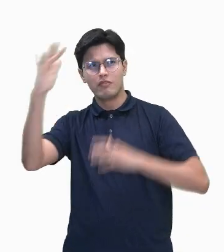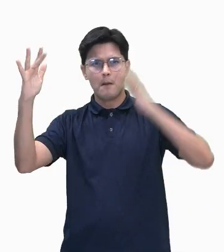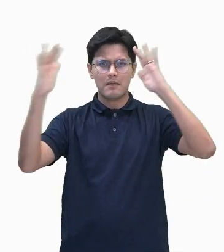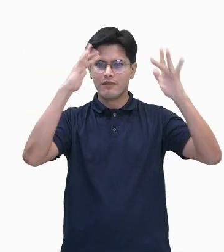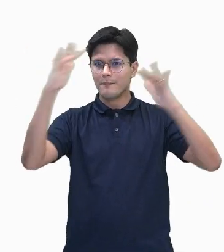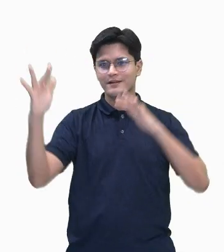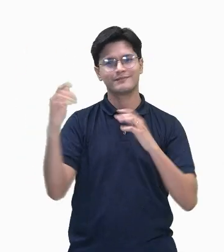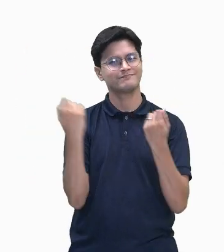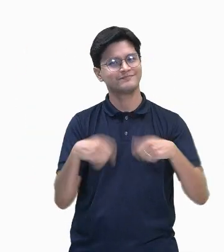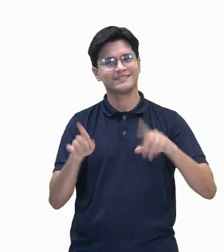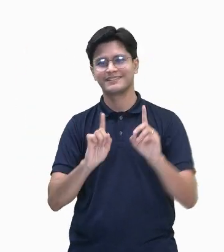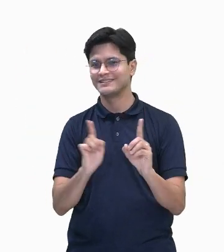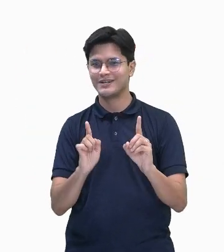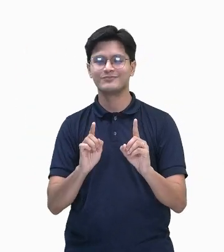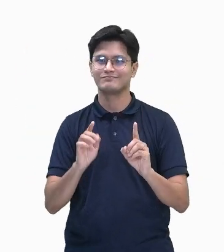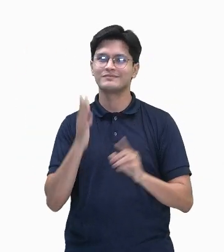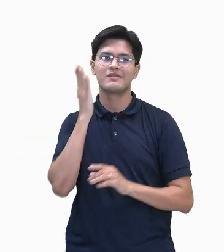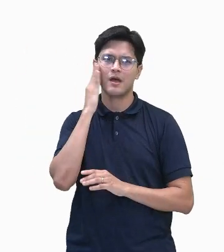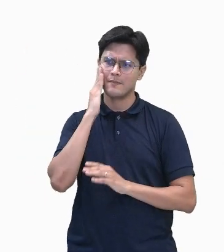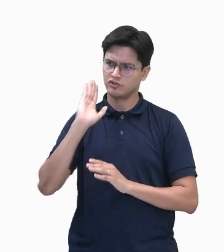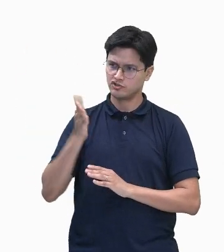38, ok?